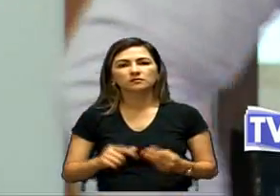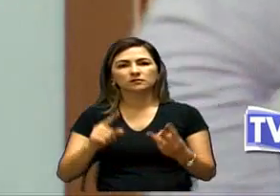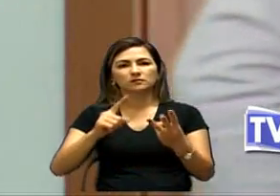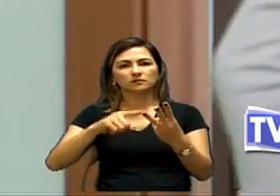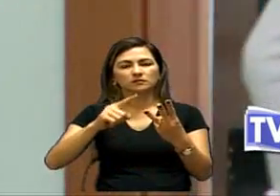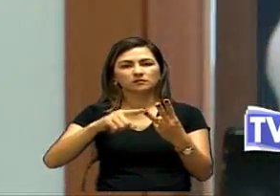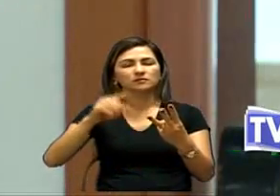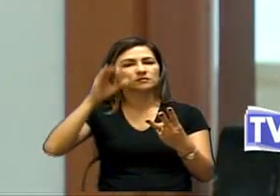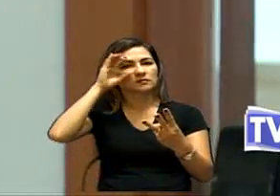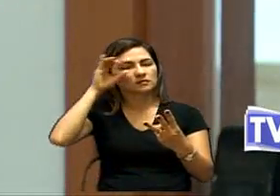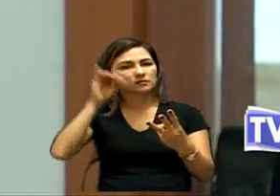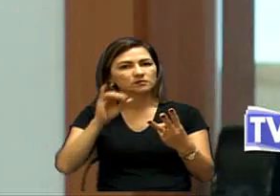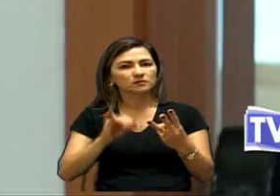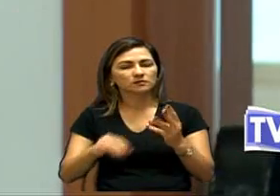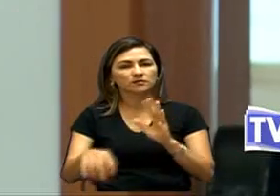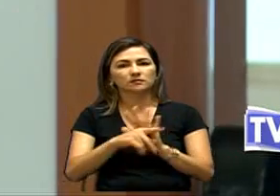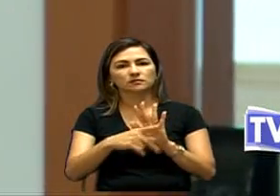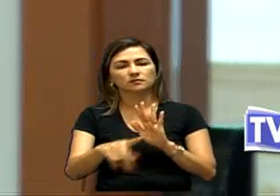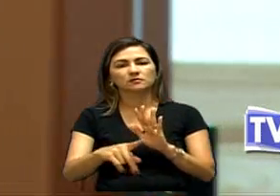Essa é a 1, essa é sim.